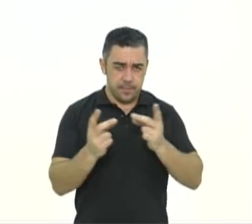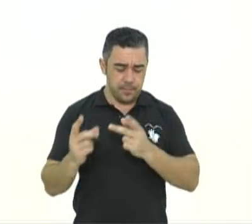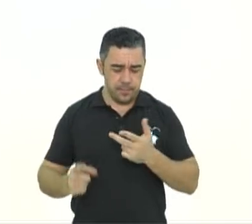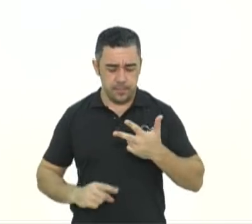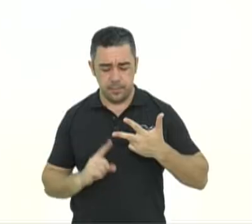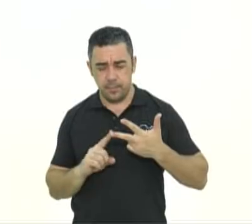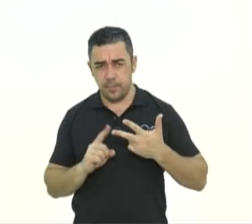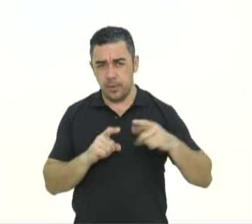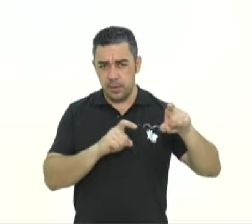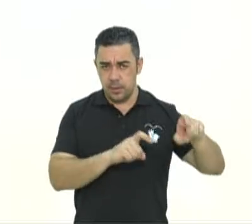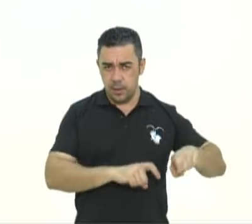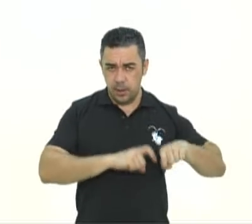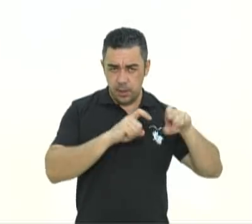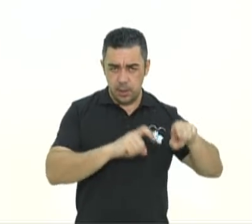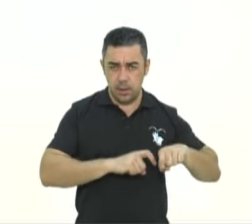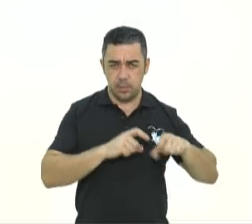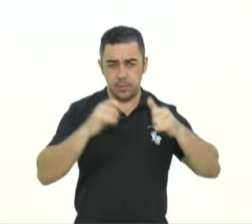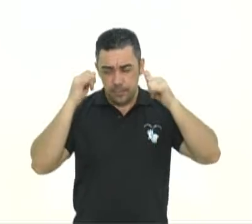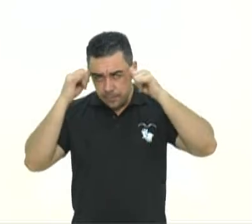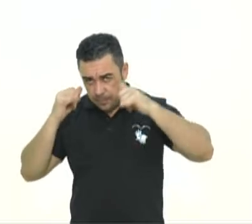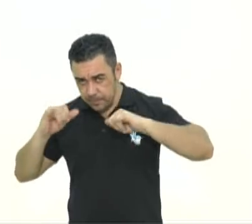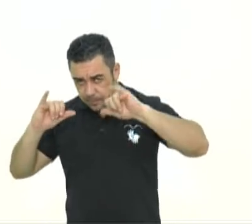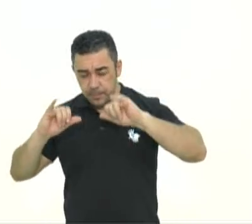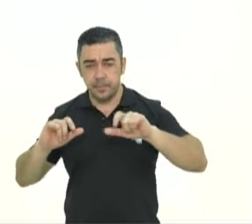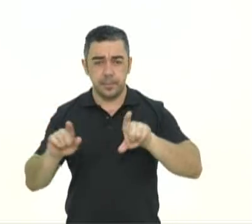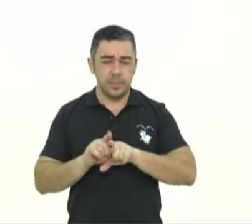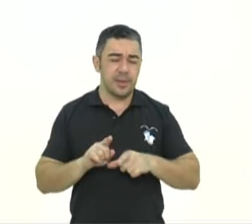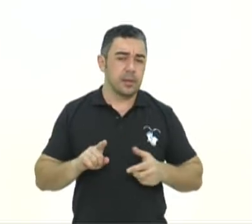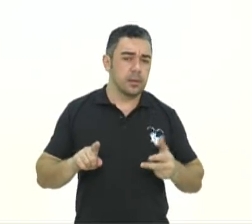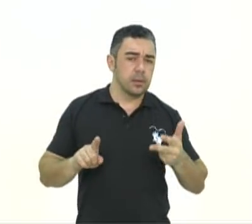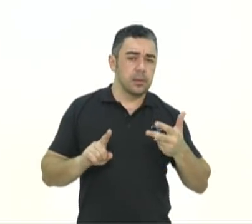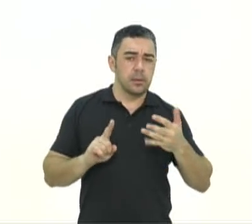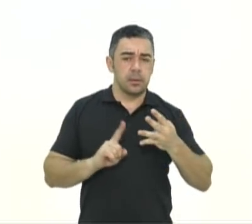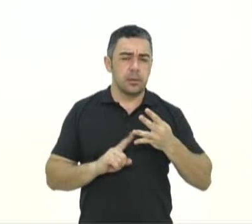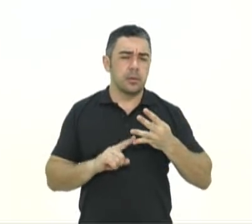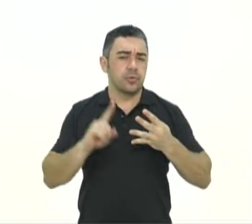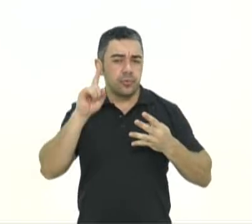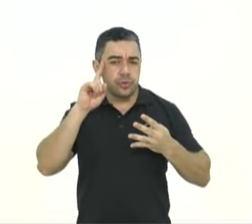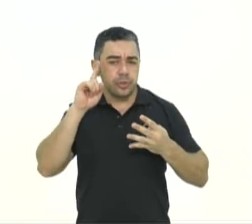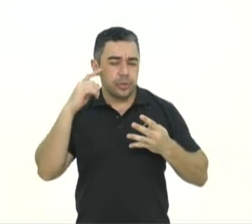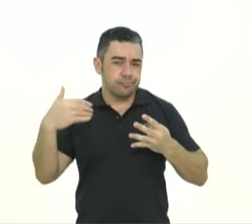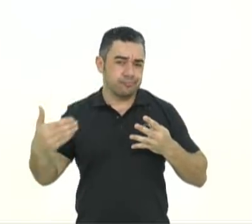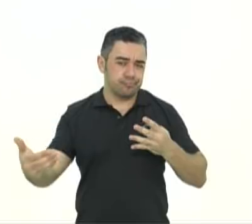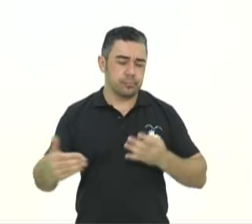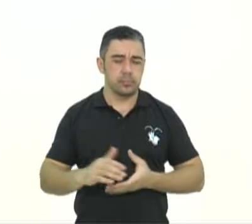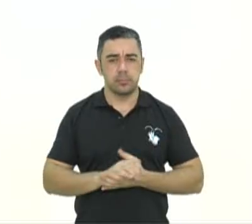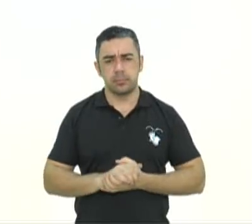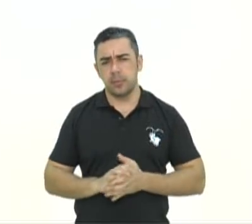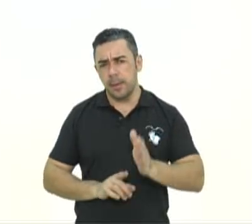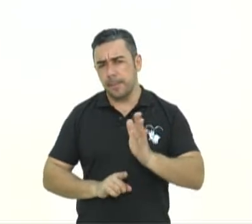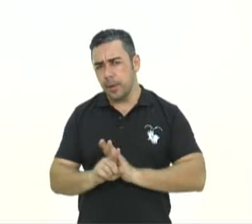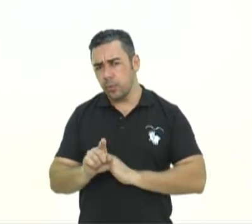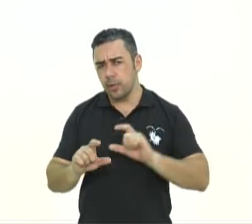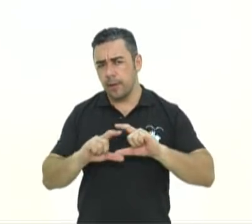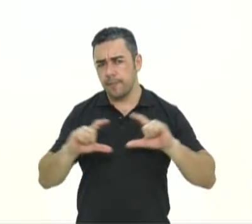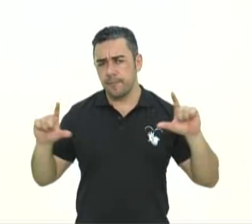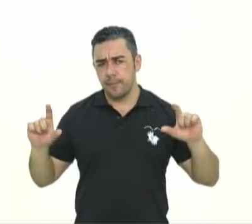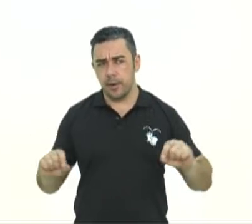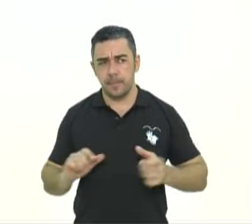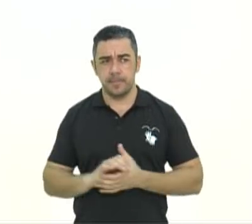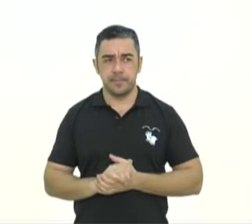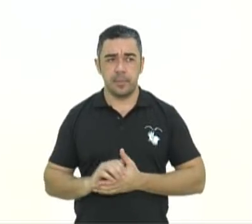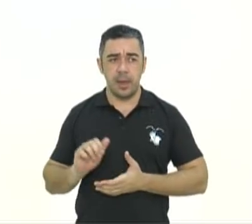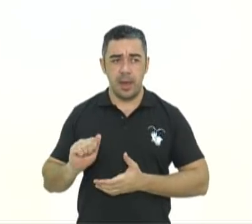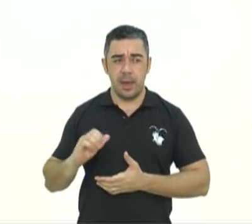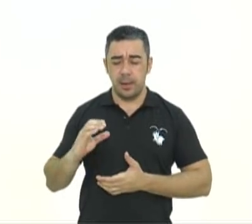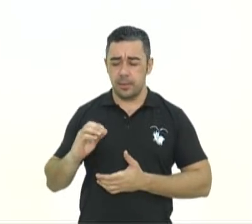produção agropecuária e no dia a dia. Agora a perguntinha aqui, ó. Nessa frase, o verbo